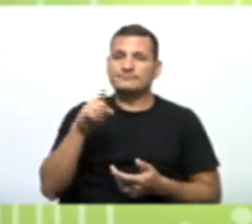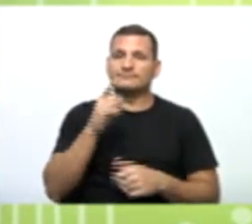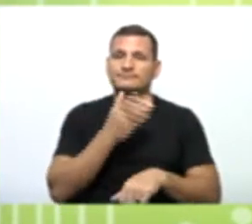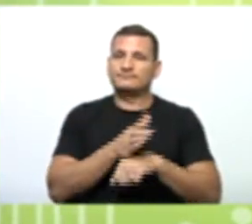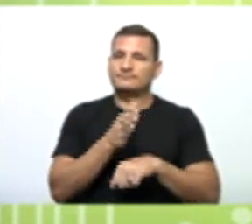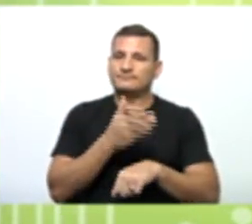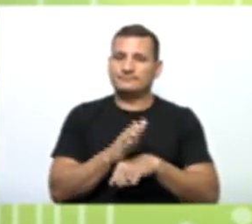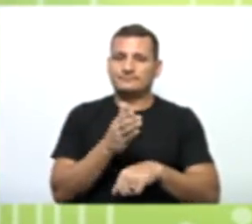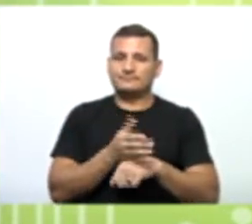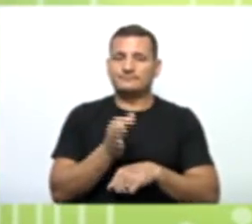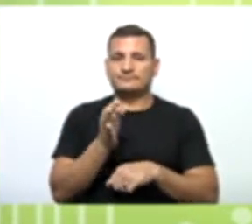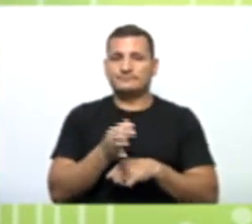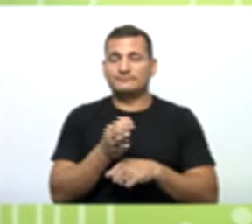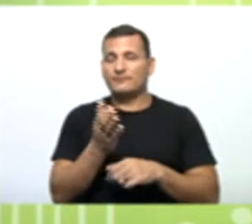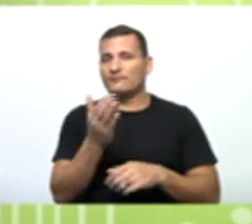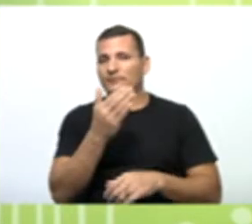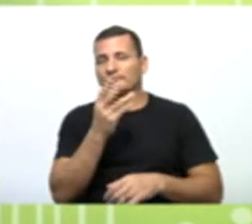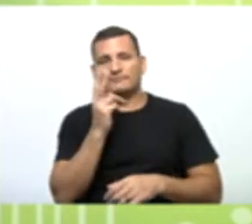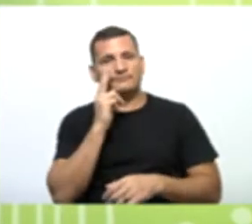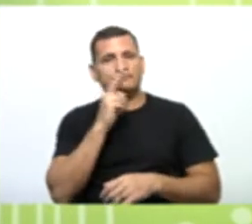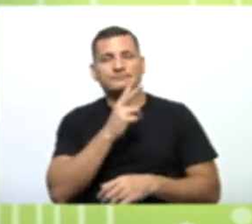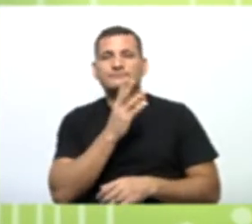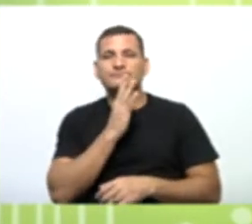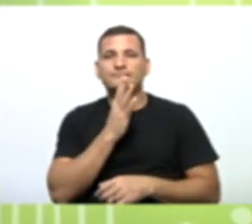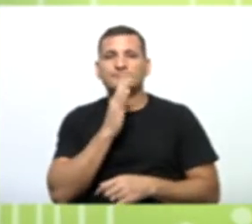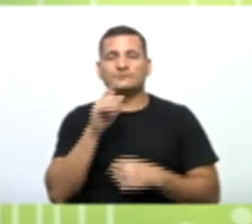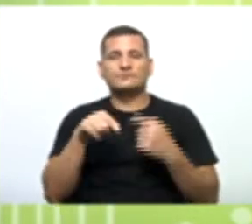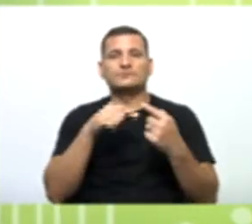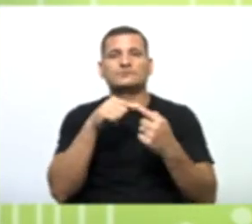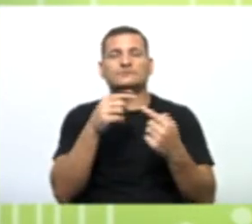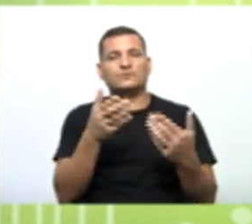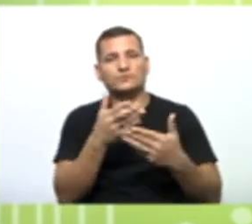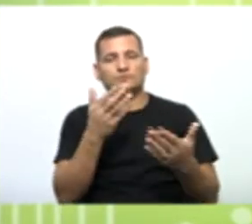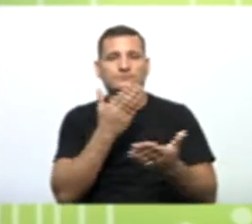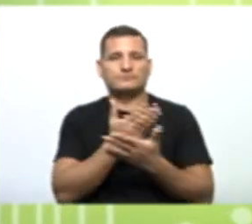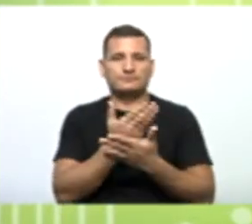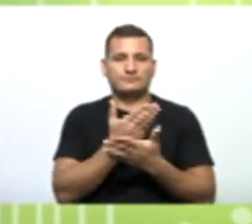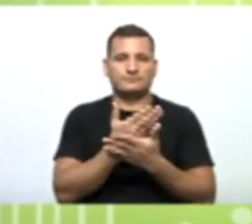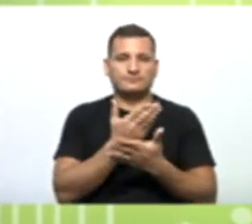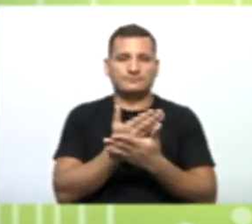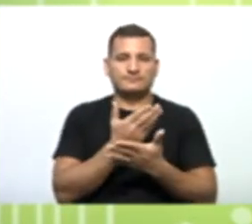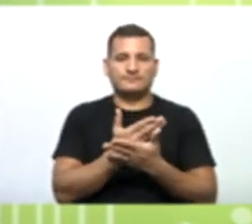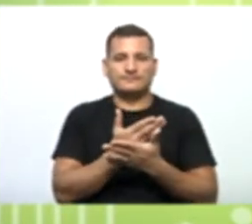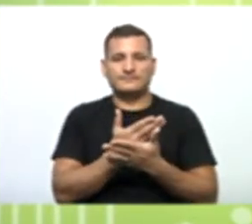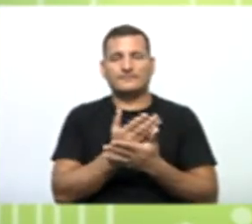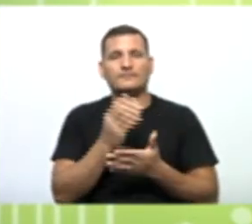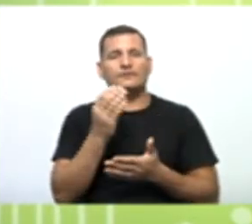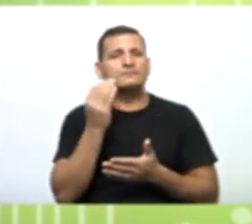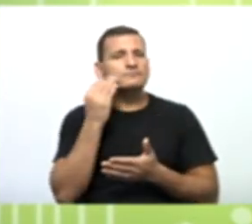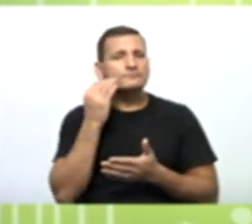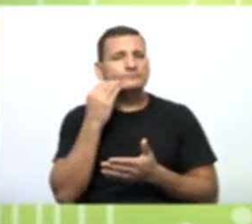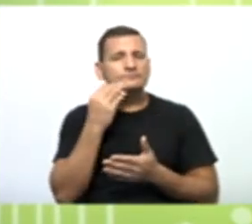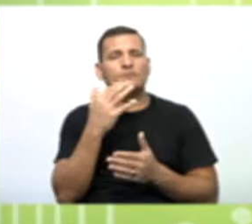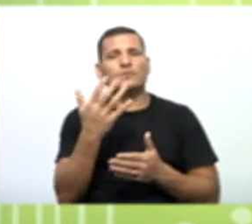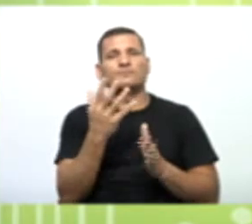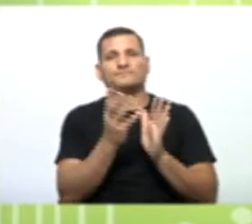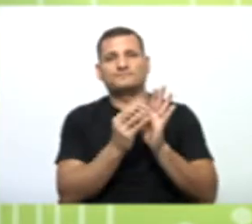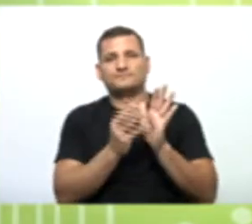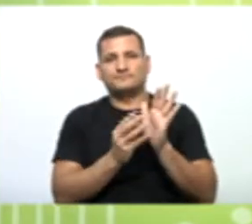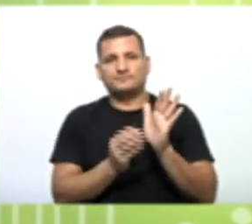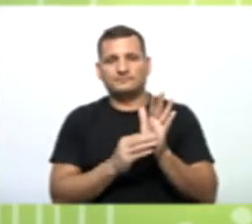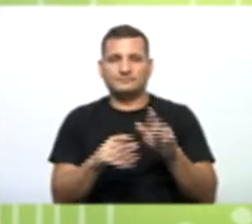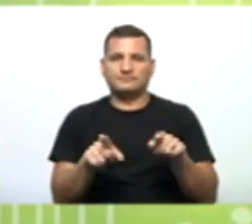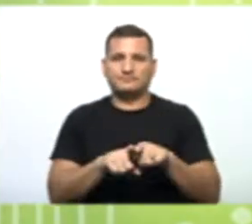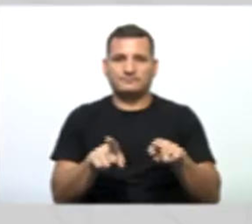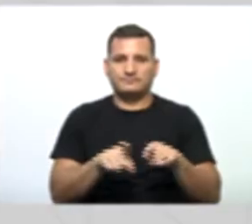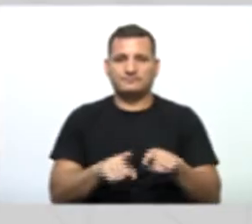certo? Vamos lá, vamos conhecer então quais são os objetivos da aula e já ver quais são os conteúdos também.